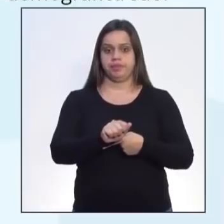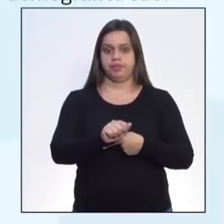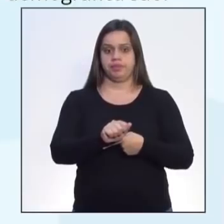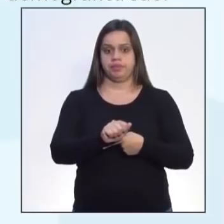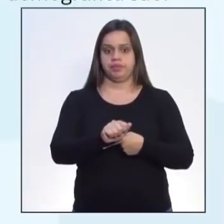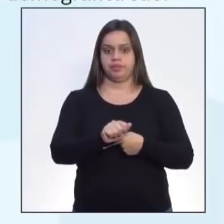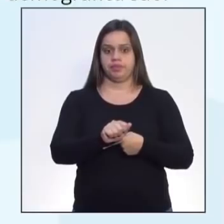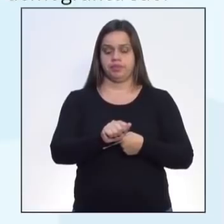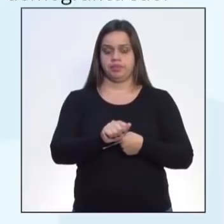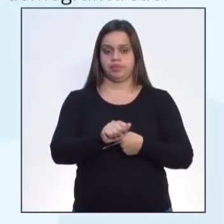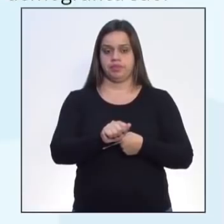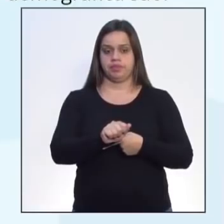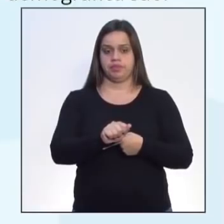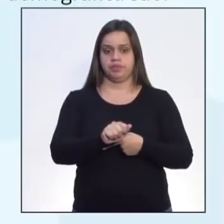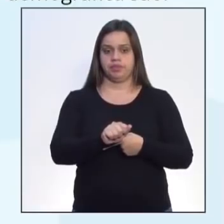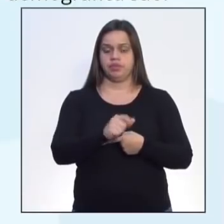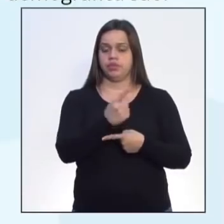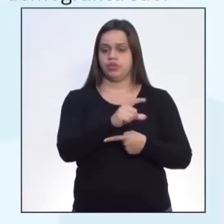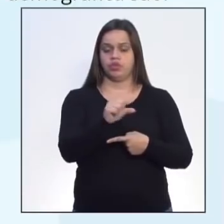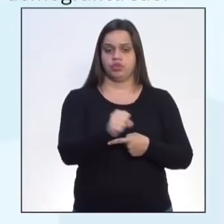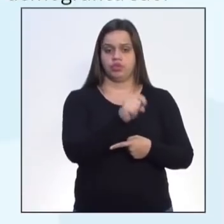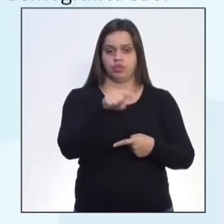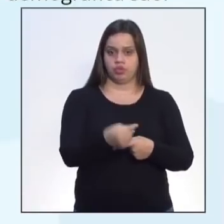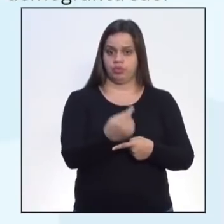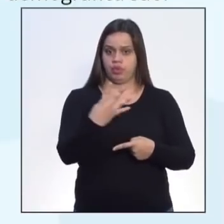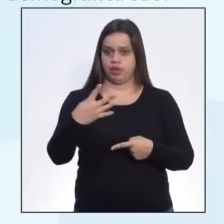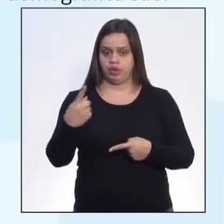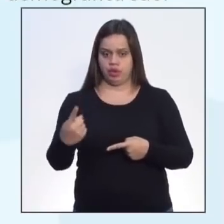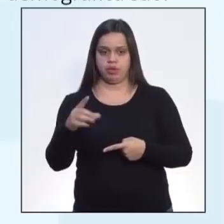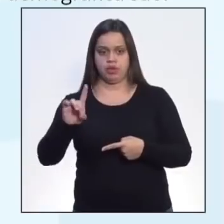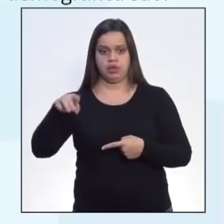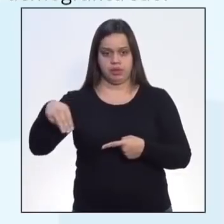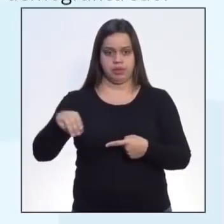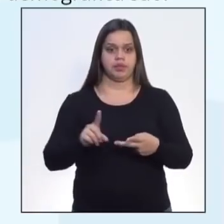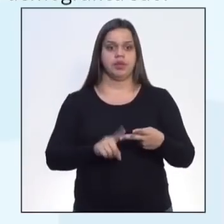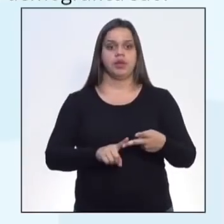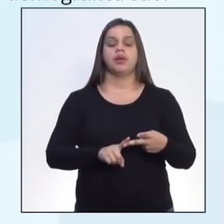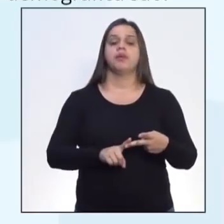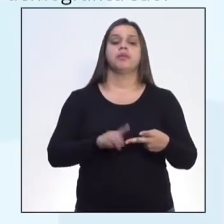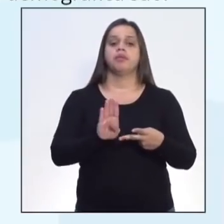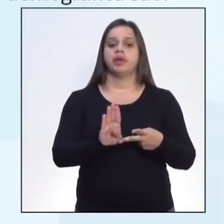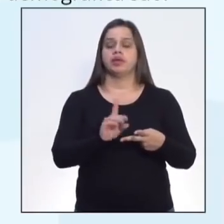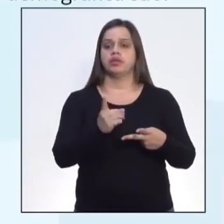para número de habitantes e 41 para densidade demográfica. Na B,